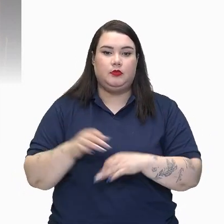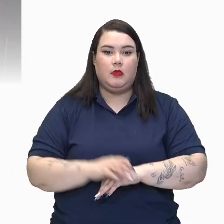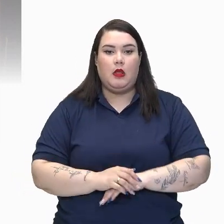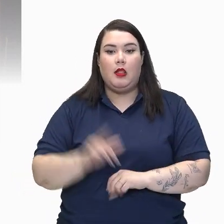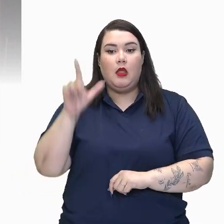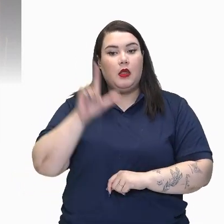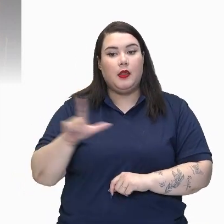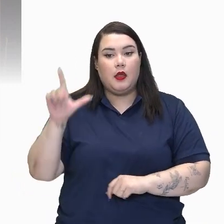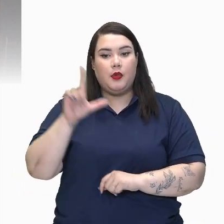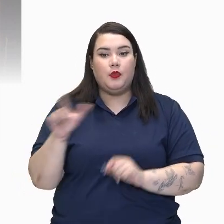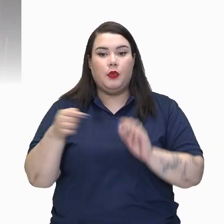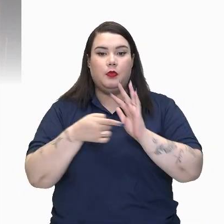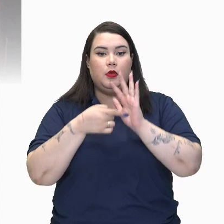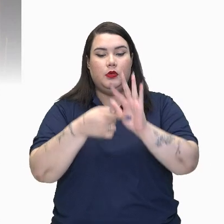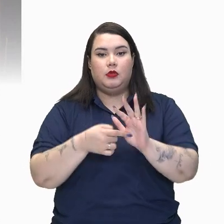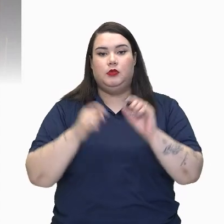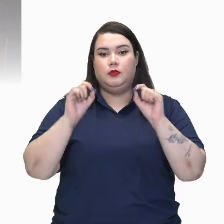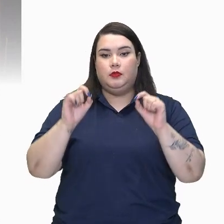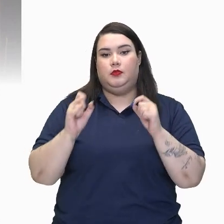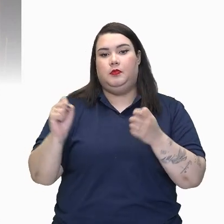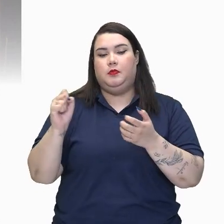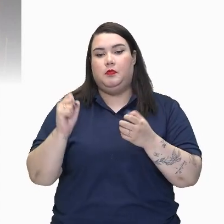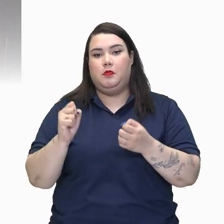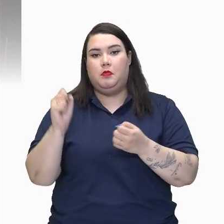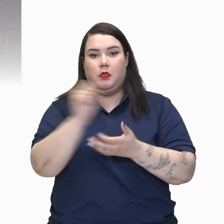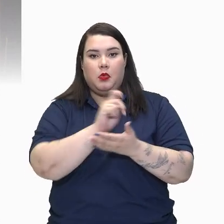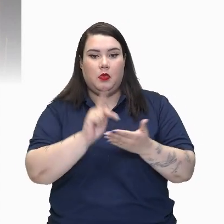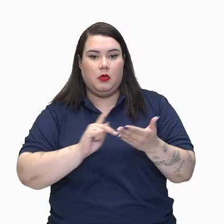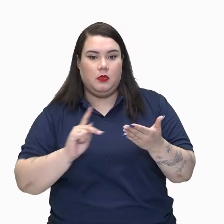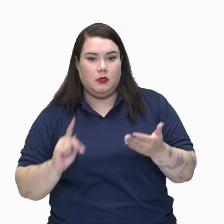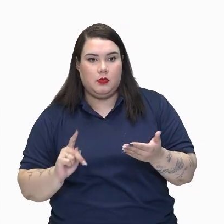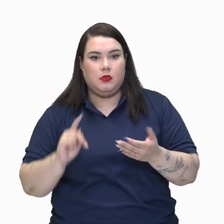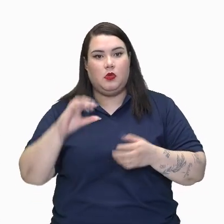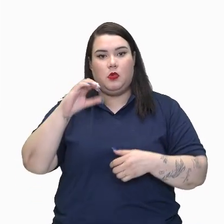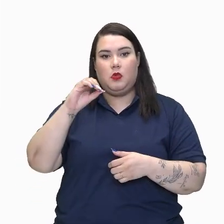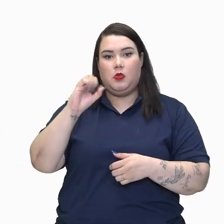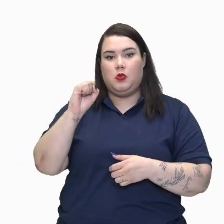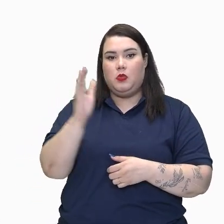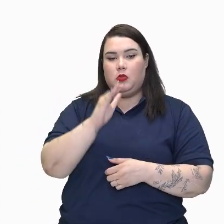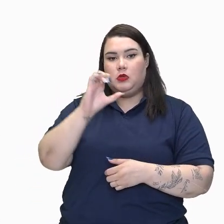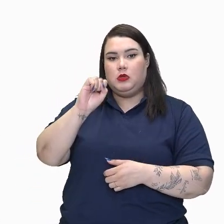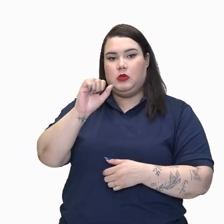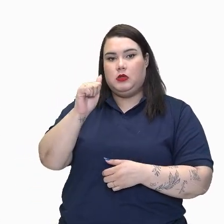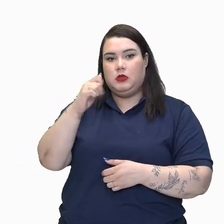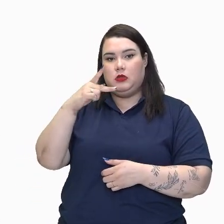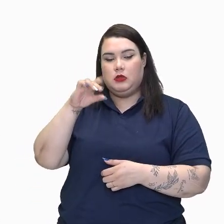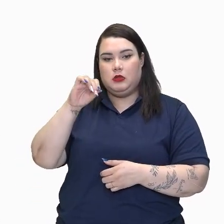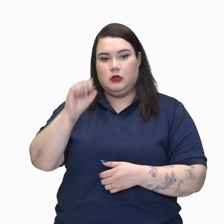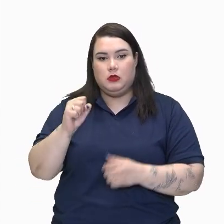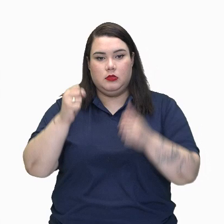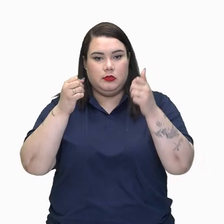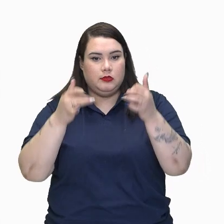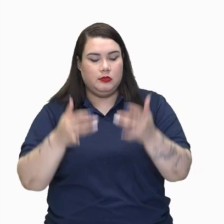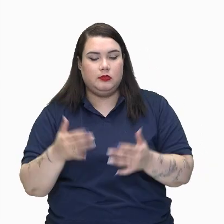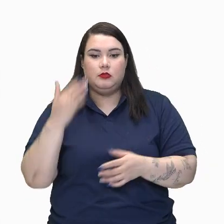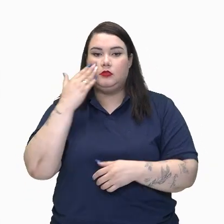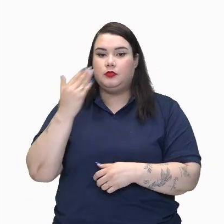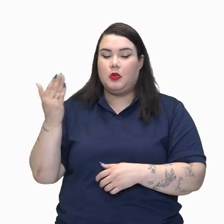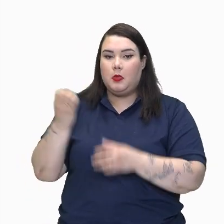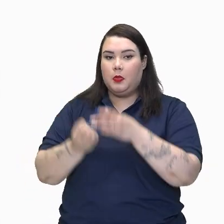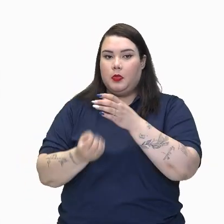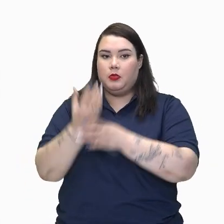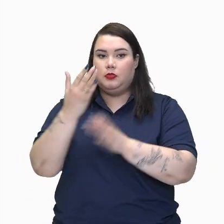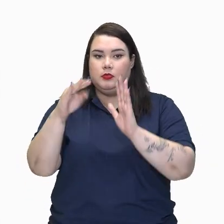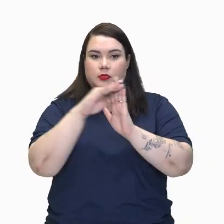literatura, a gente tem a apresentação do poema Os Sapos, o que obviamente causou uma certa comoção, porque